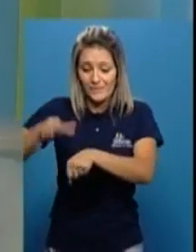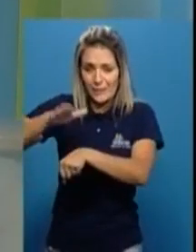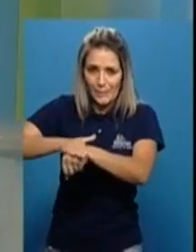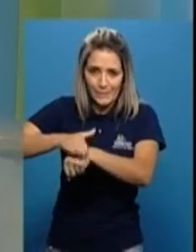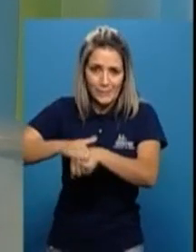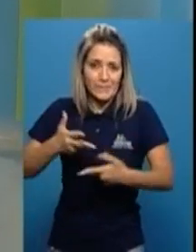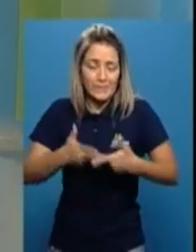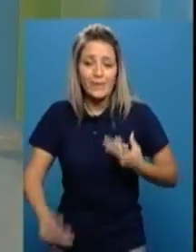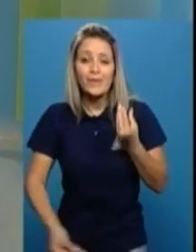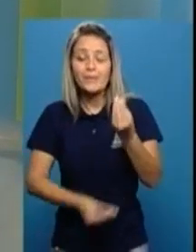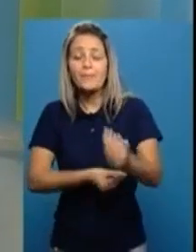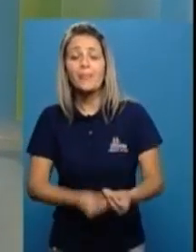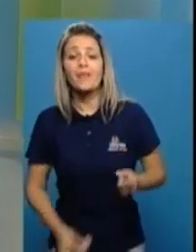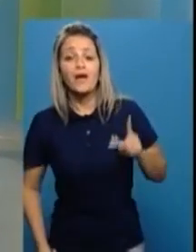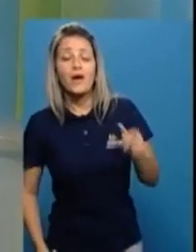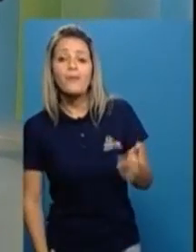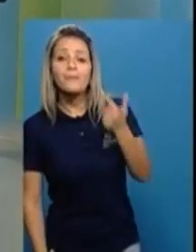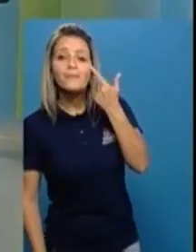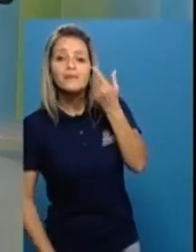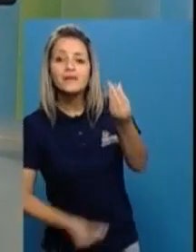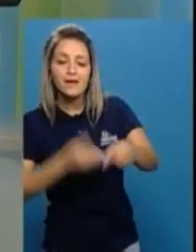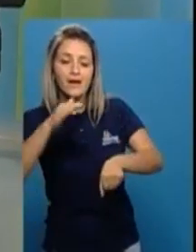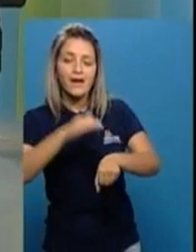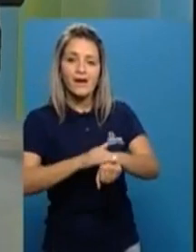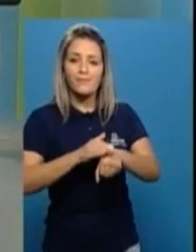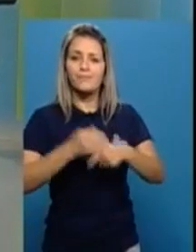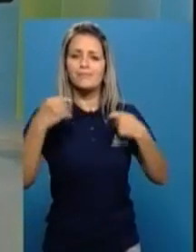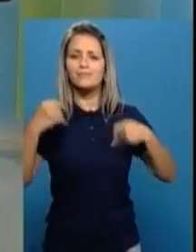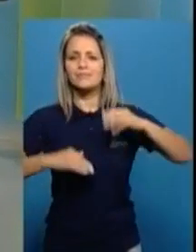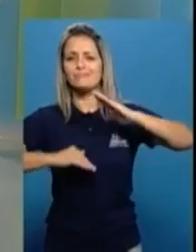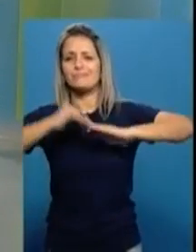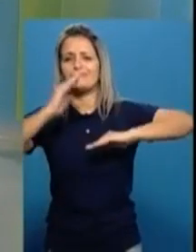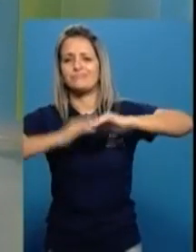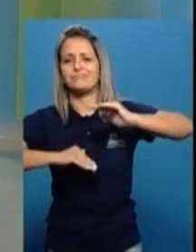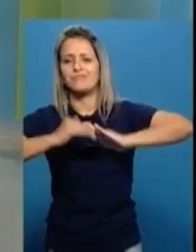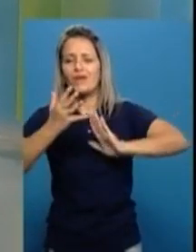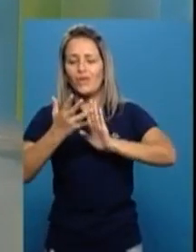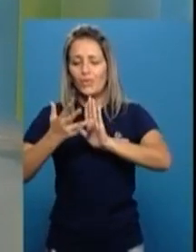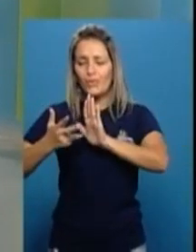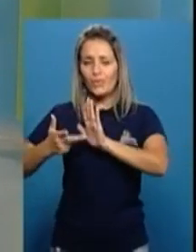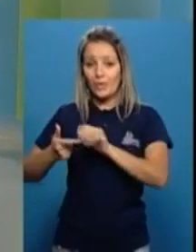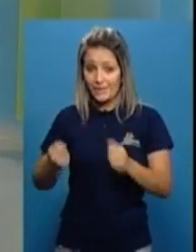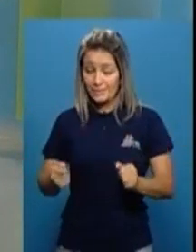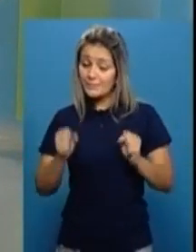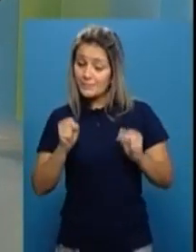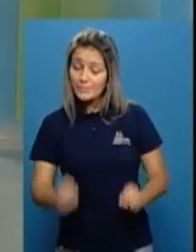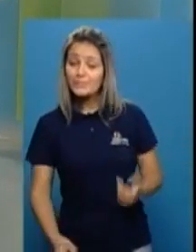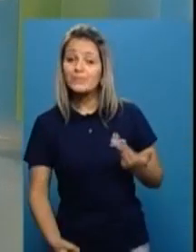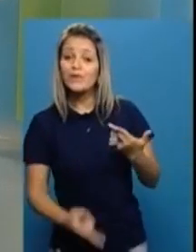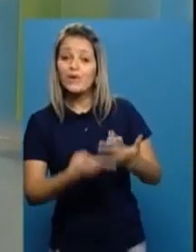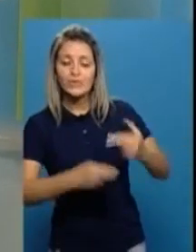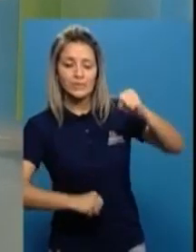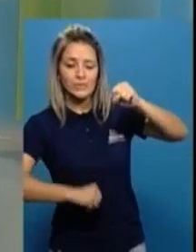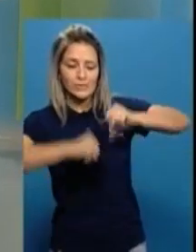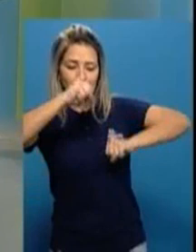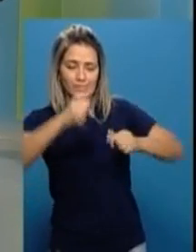são: a mão de obra deve ser muito habilidosa. Também utiliza máquinas de uso